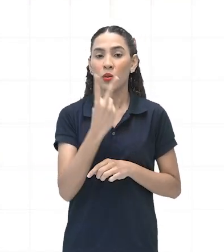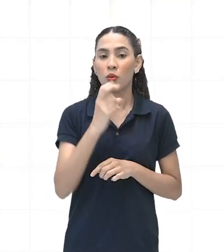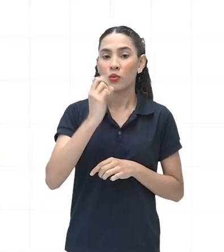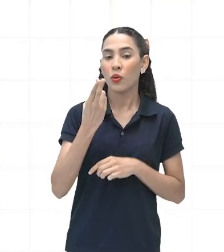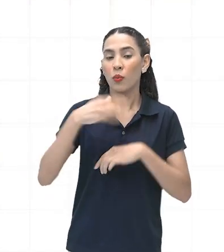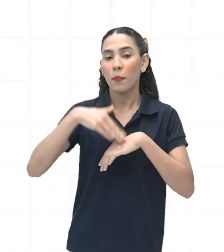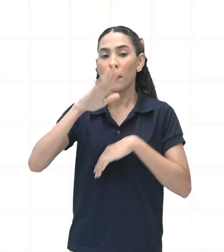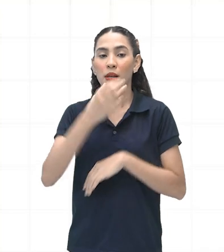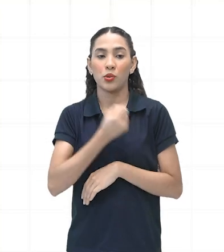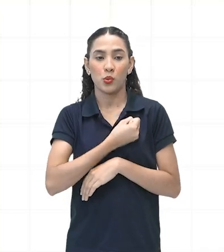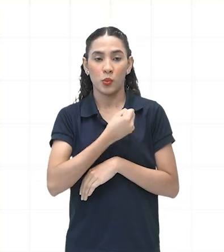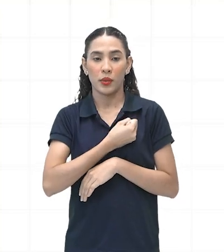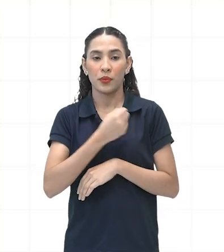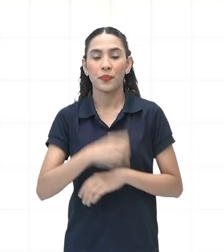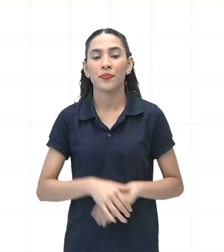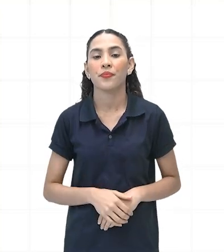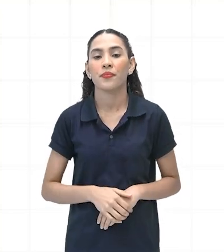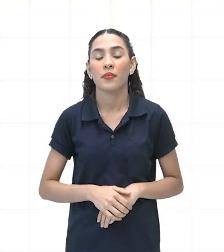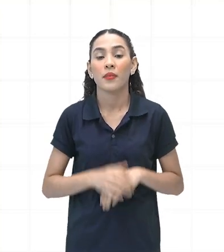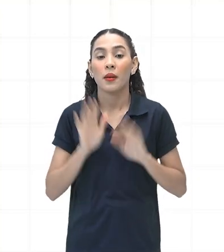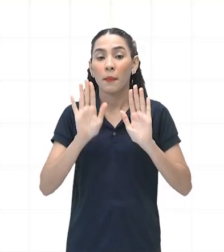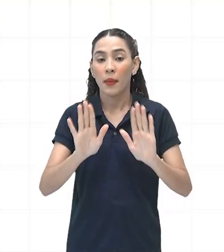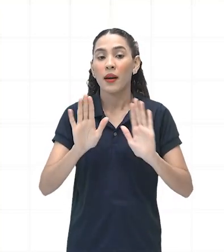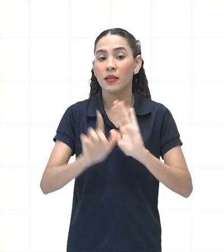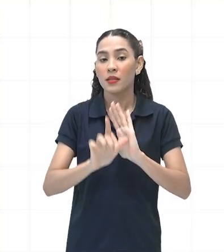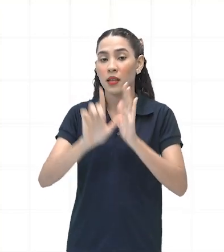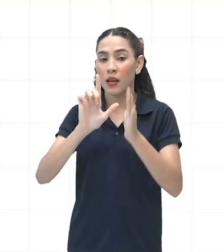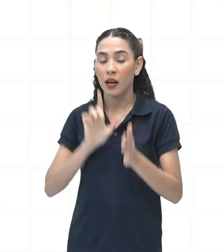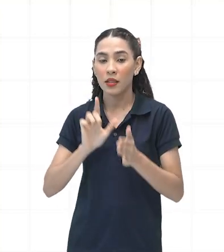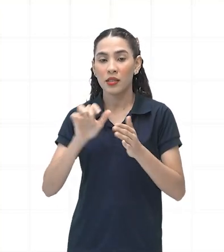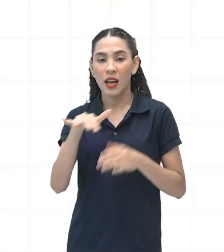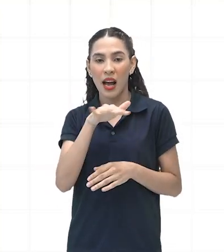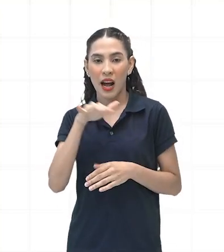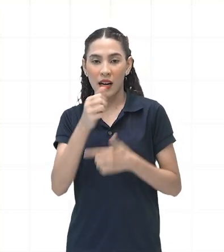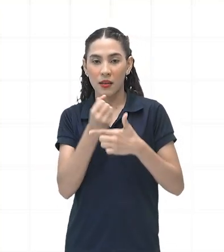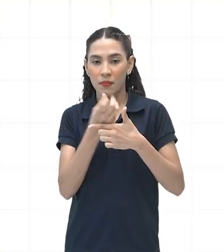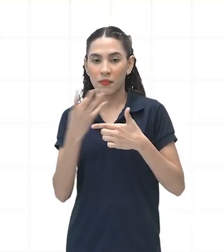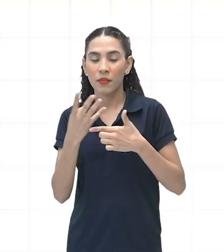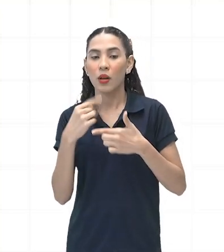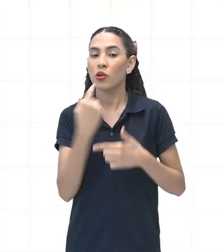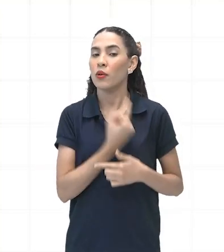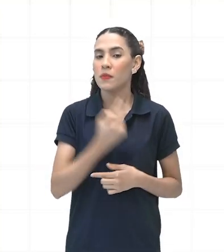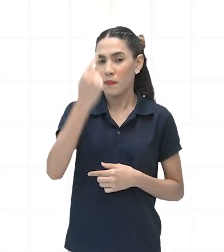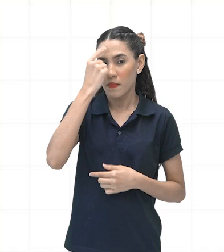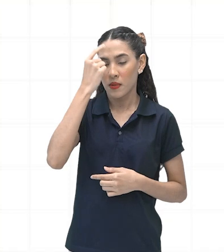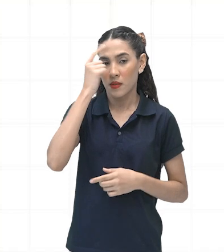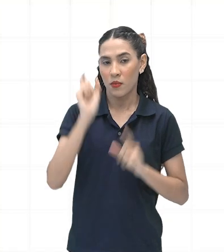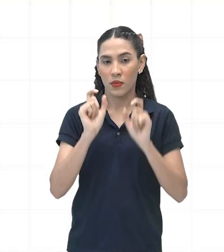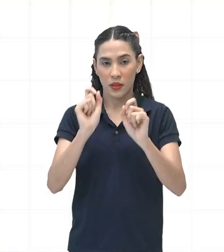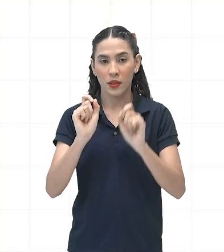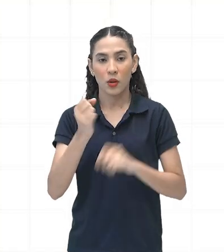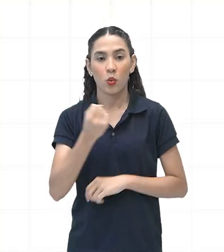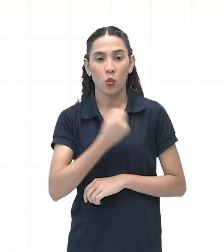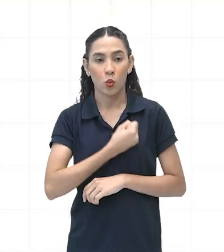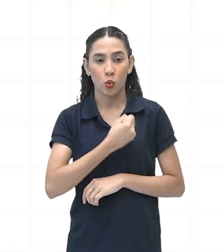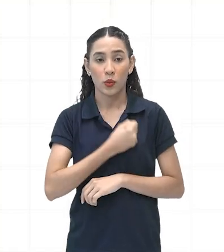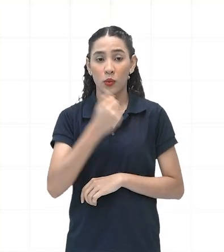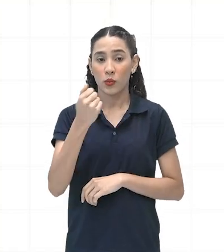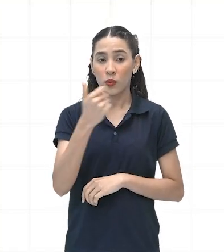mais fatores. Antes de ir para a parte algébrica, vamos pensar o seguinte: o número